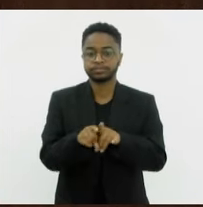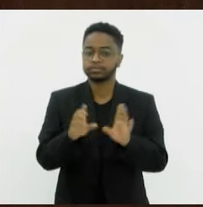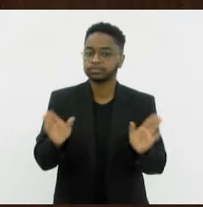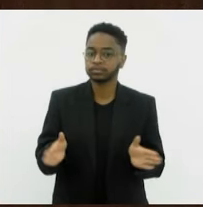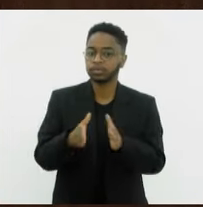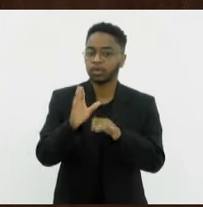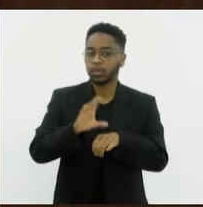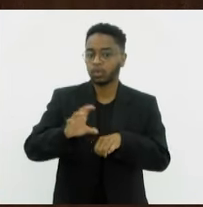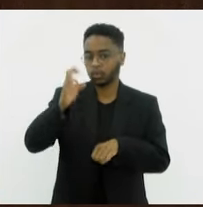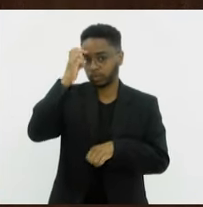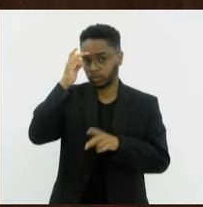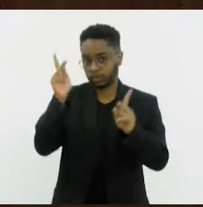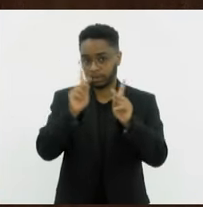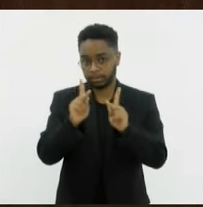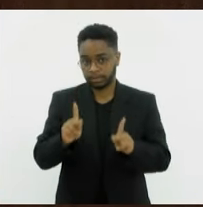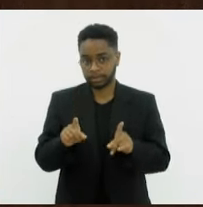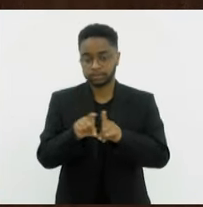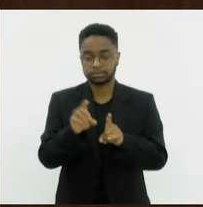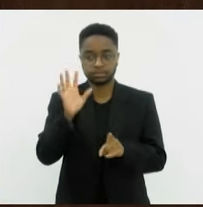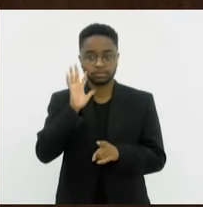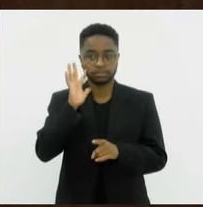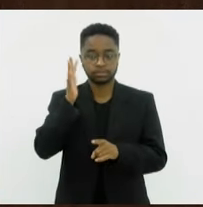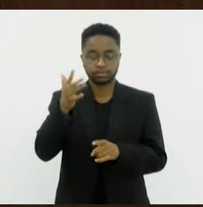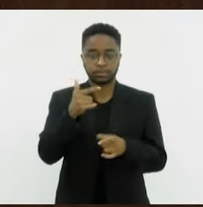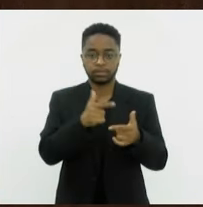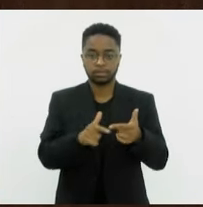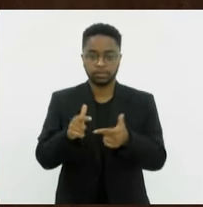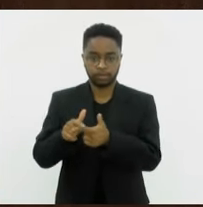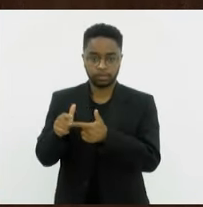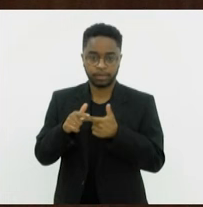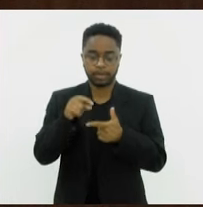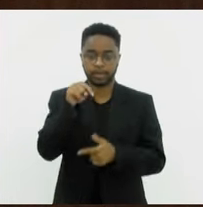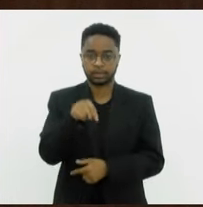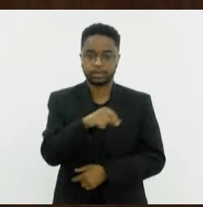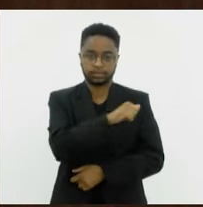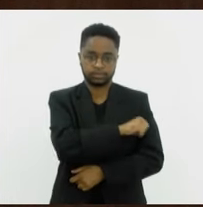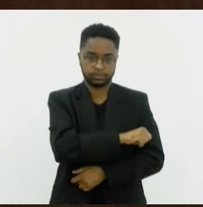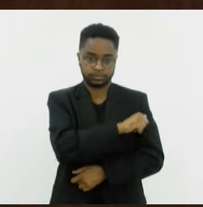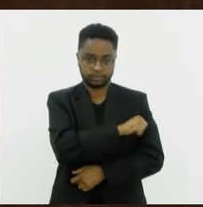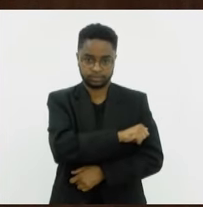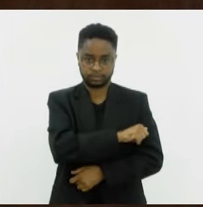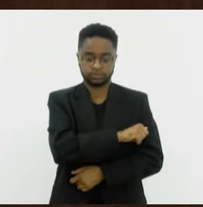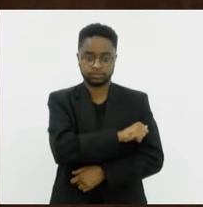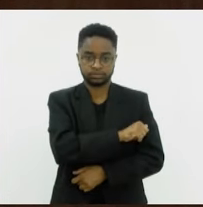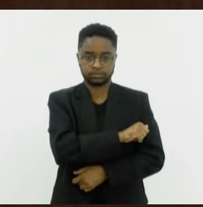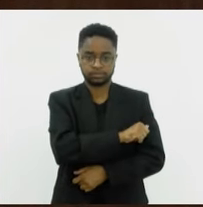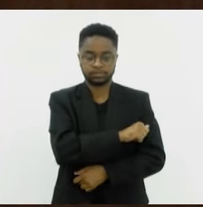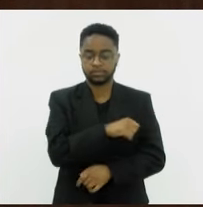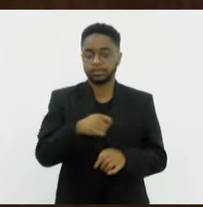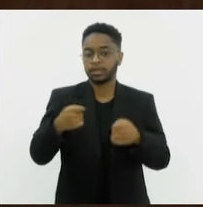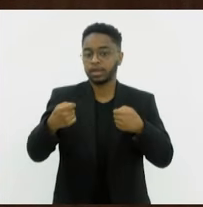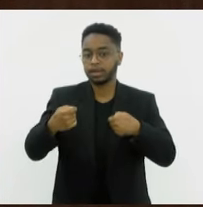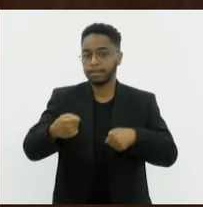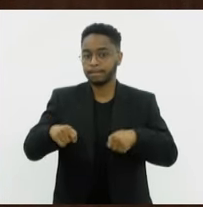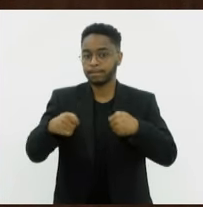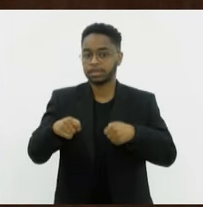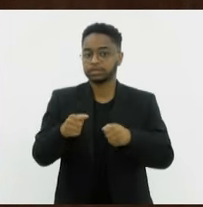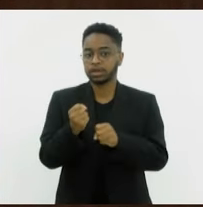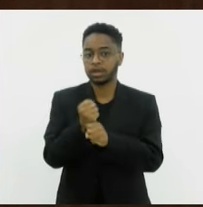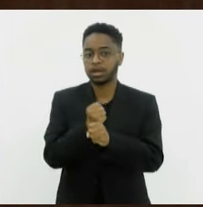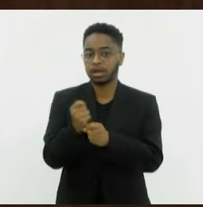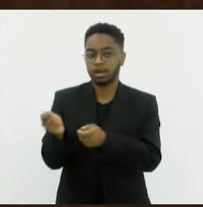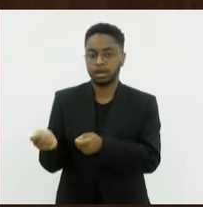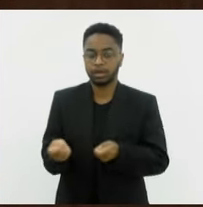da paz e resolução de conflitos no Estado do Rio de Janeiro, que deve ser